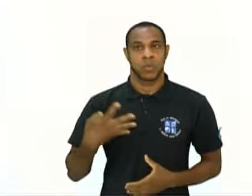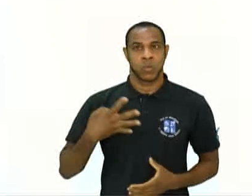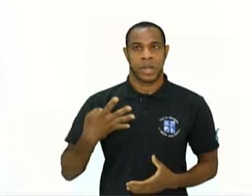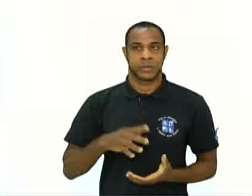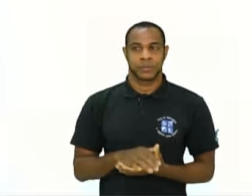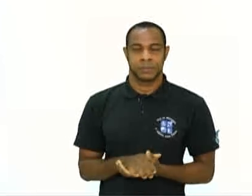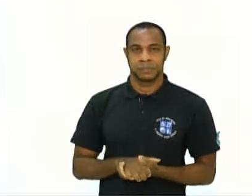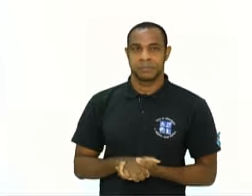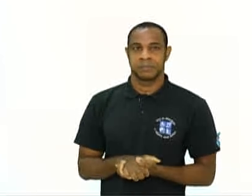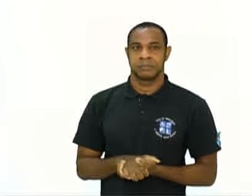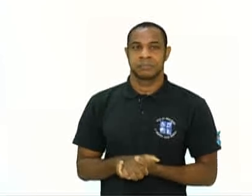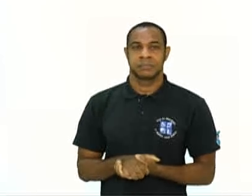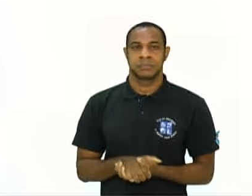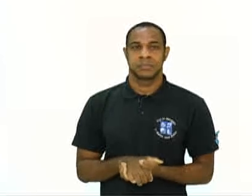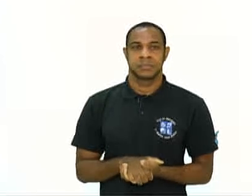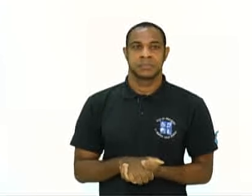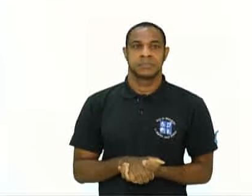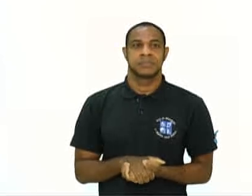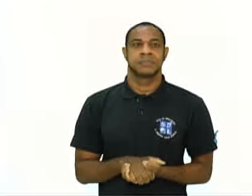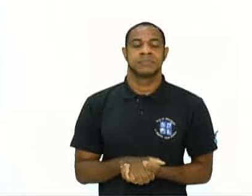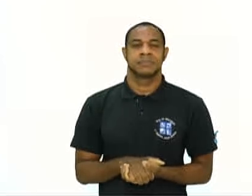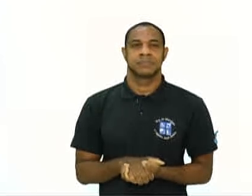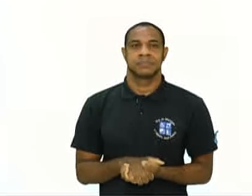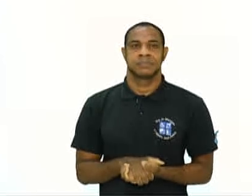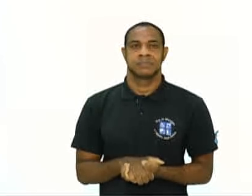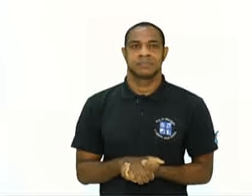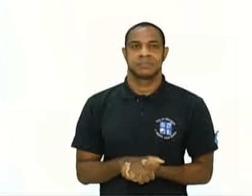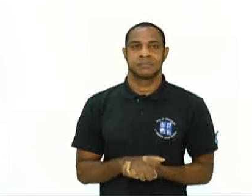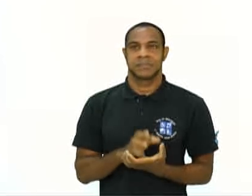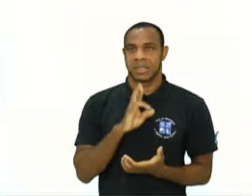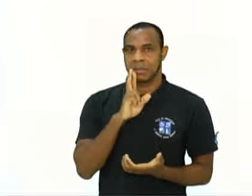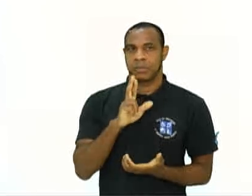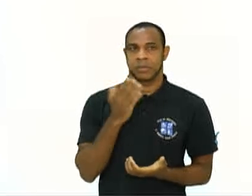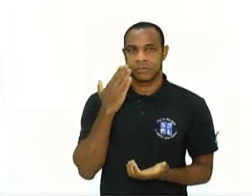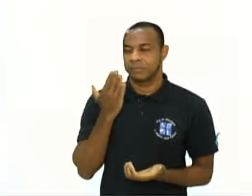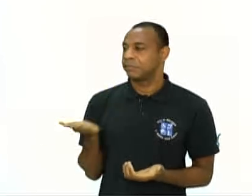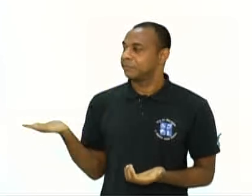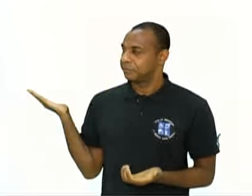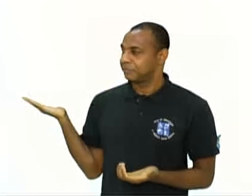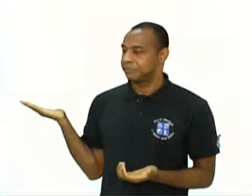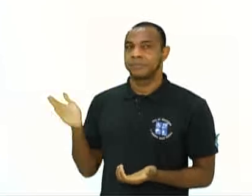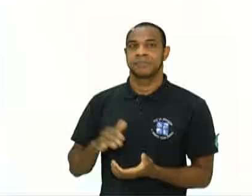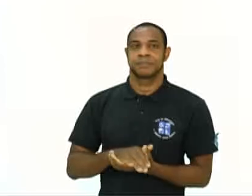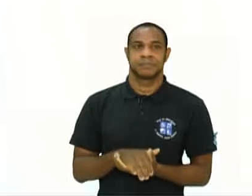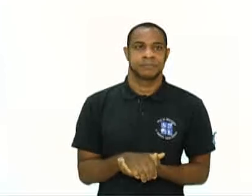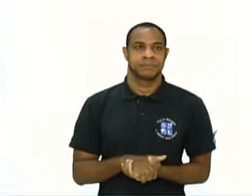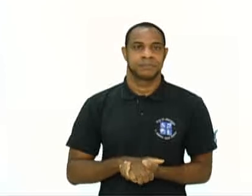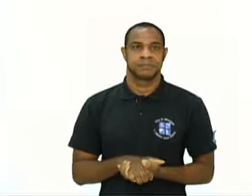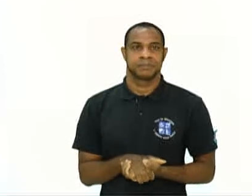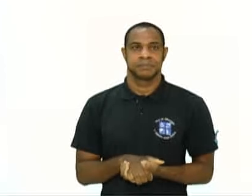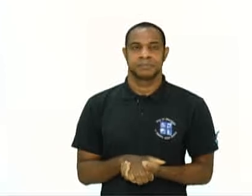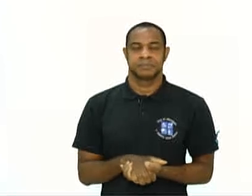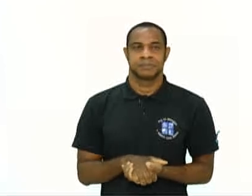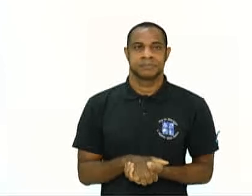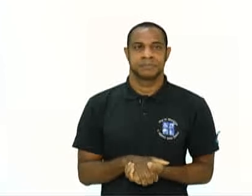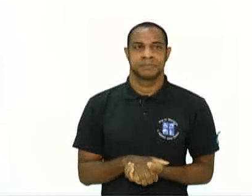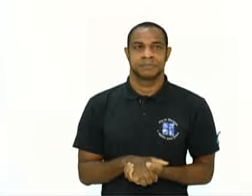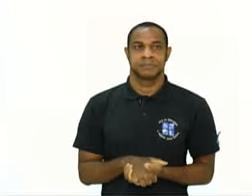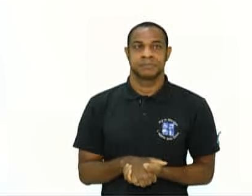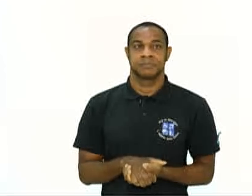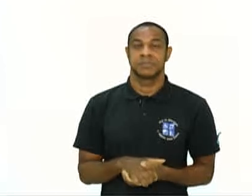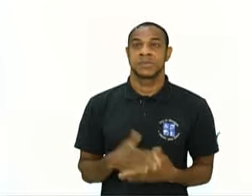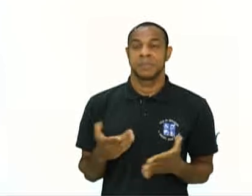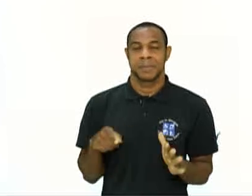people to find out how best to include them and respect their cultural needs. Então,